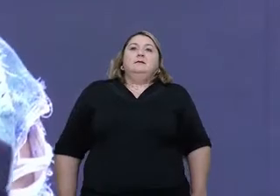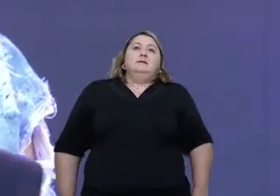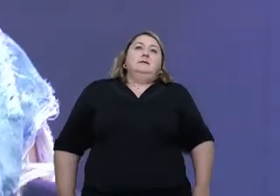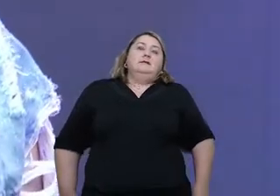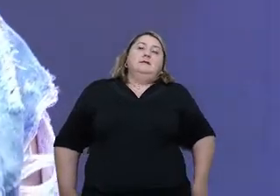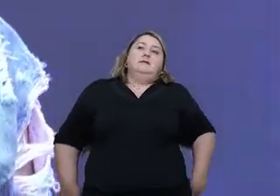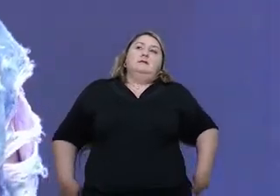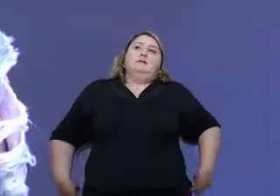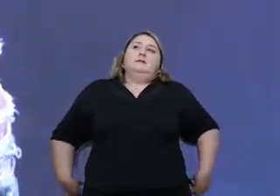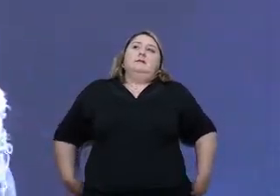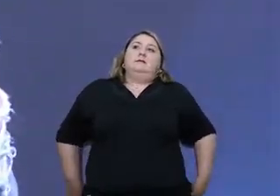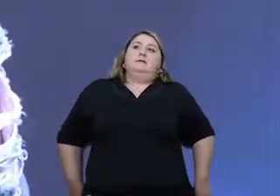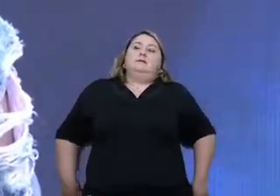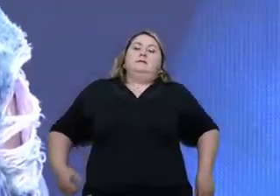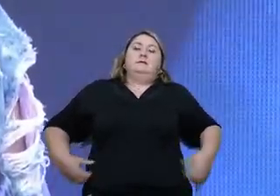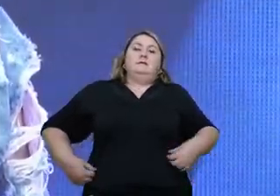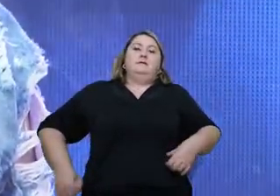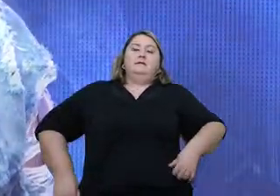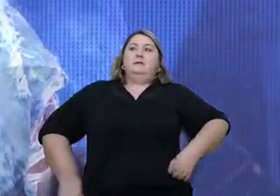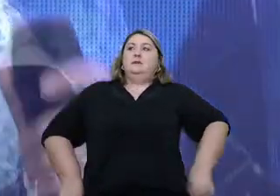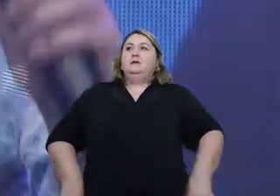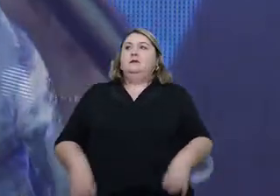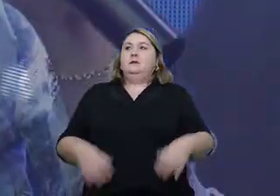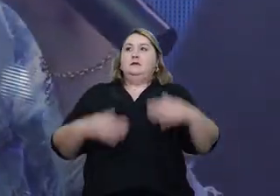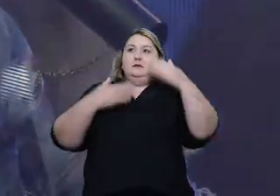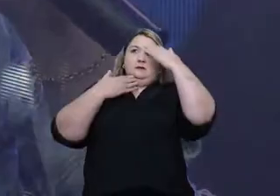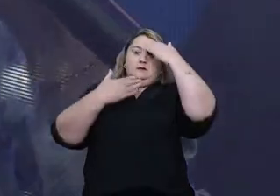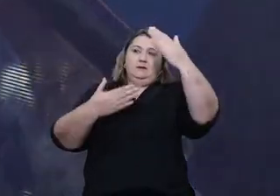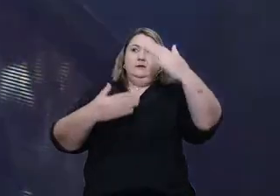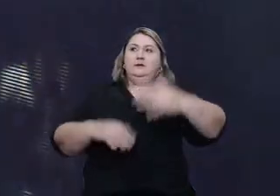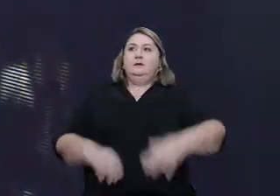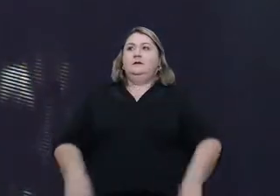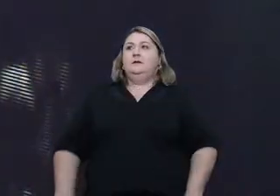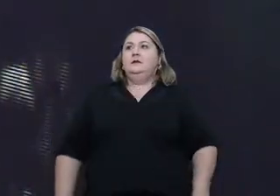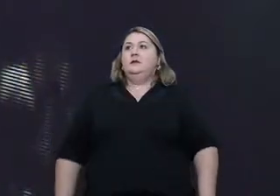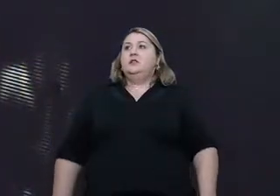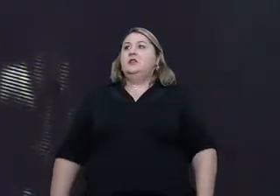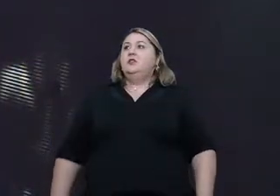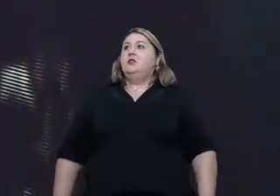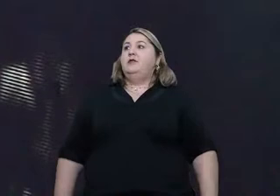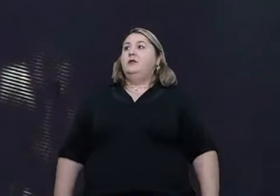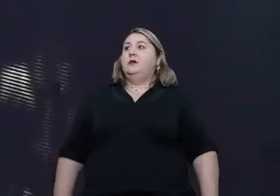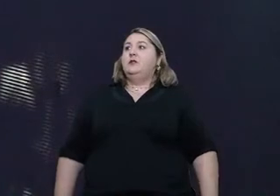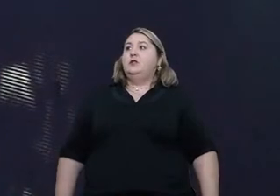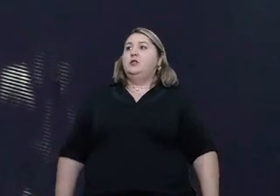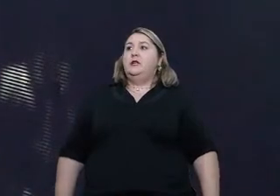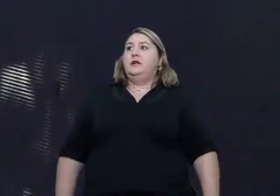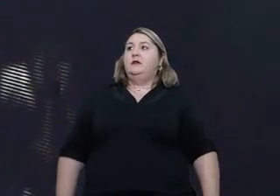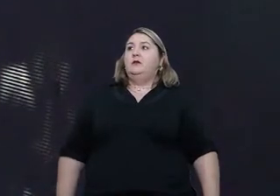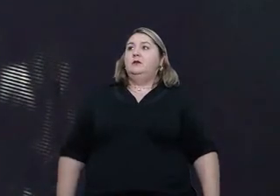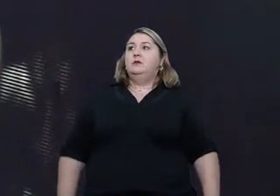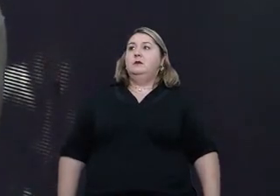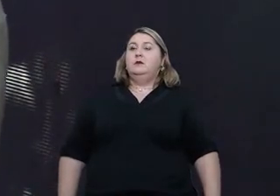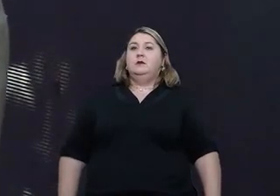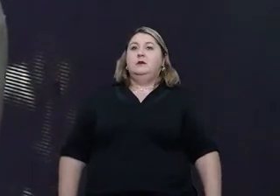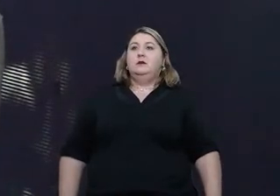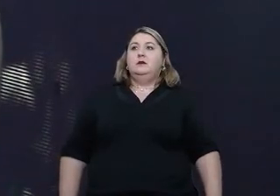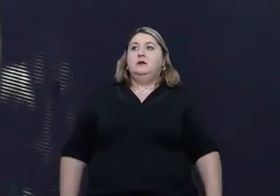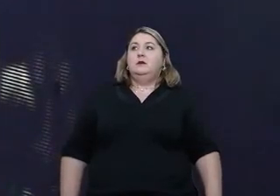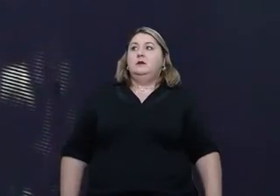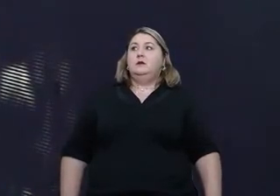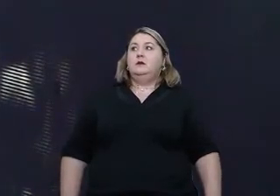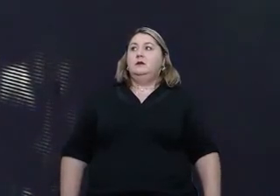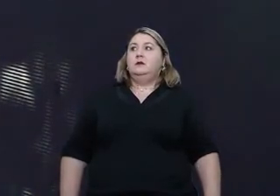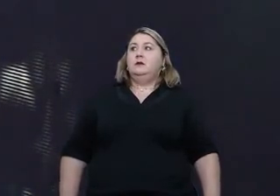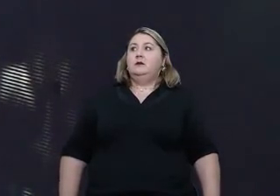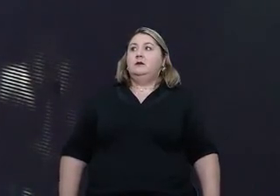Oi! Muito obrigado, Vitor e Valu. Obrigada. Show de bola. Vocês viram aqui que veio o recado pro sanfoneiro aqui? Vocês viram? Eu tô